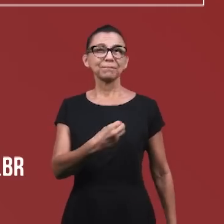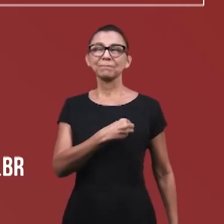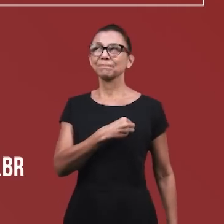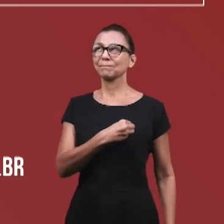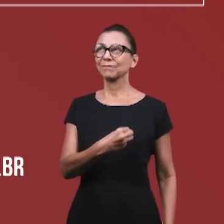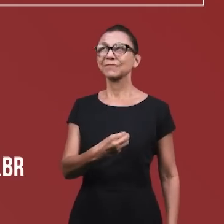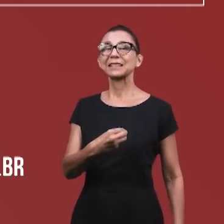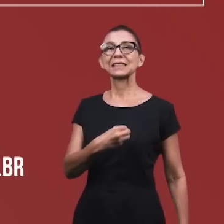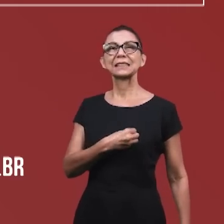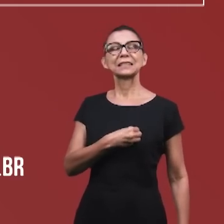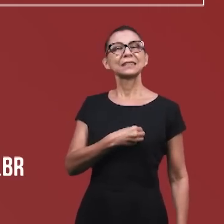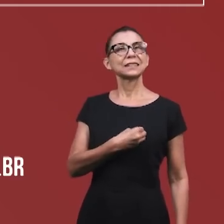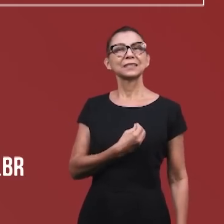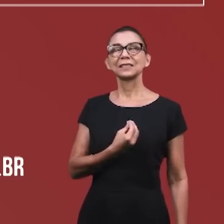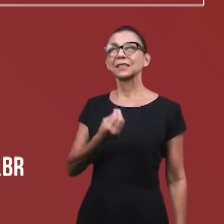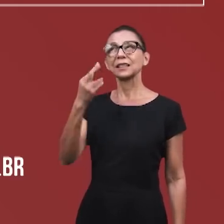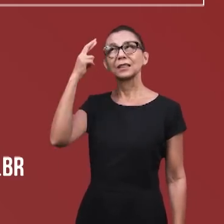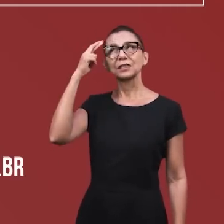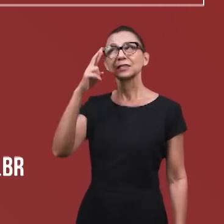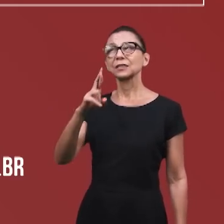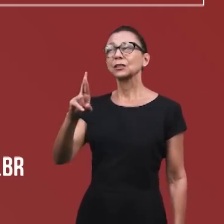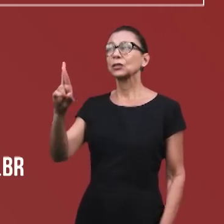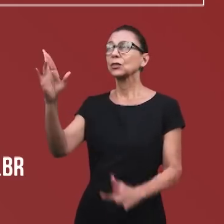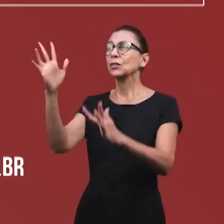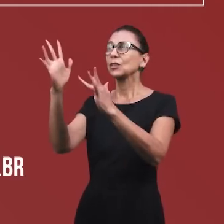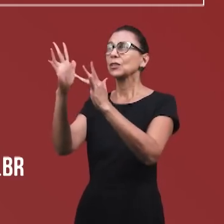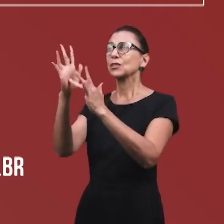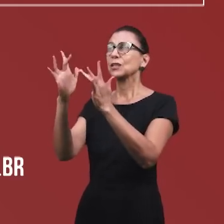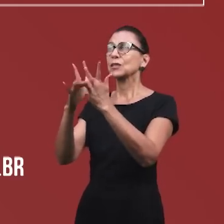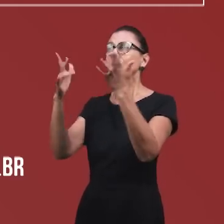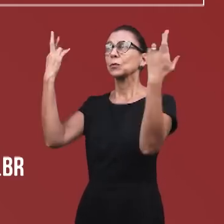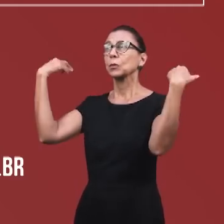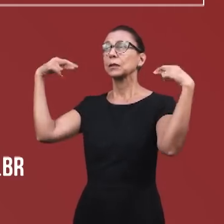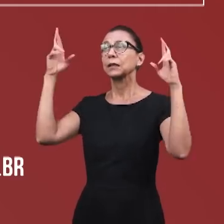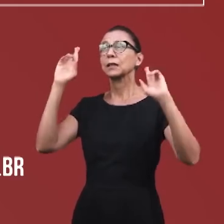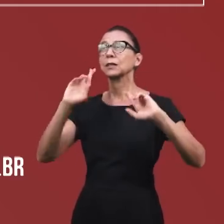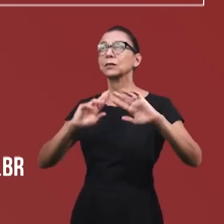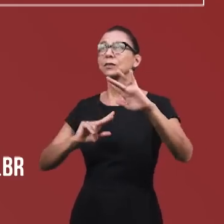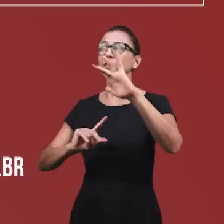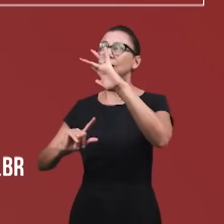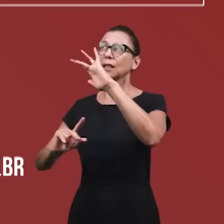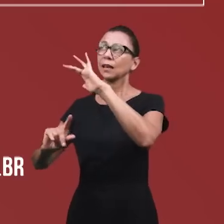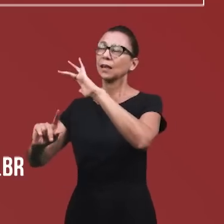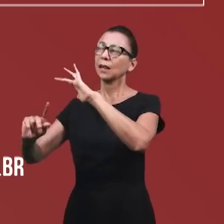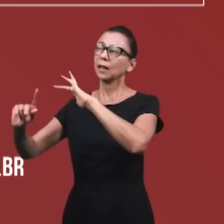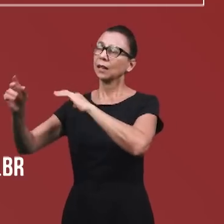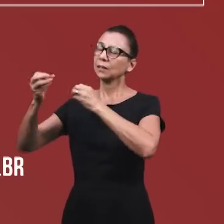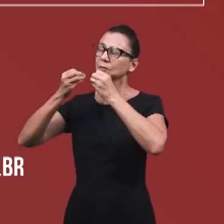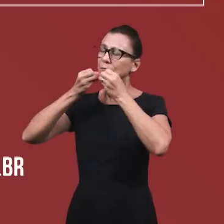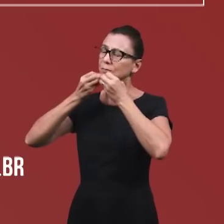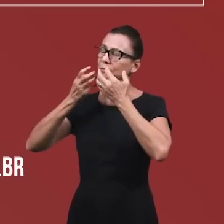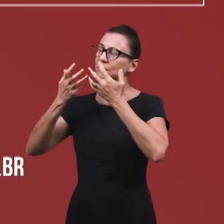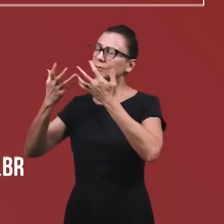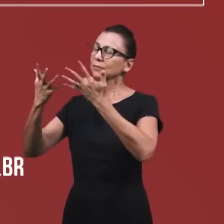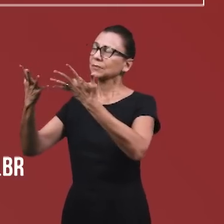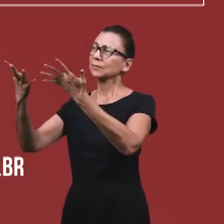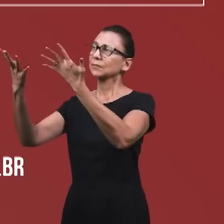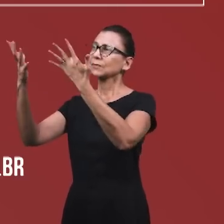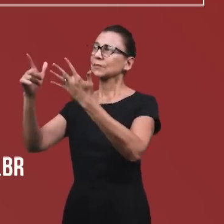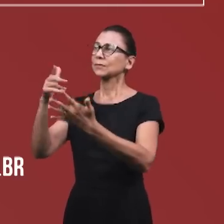ti, Jesus, Cordeiro eterno, confesso que és